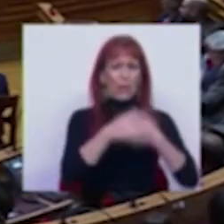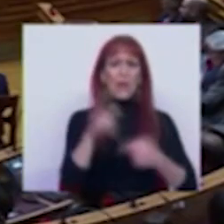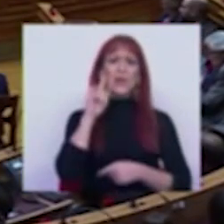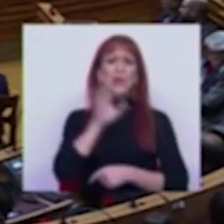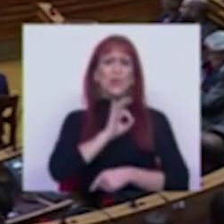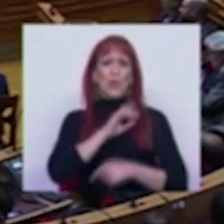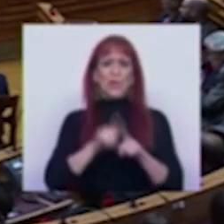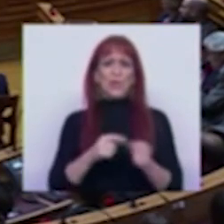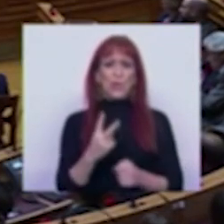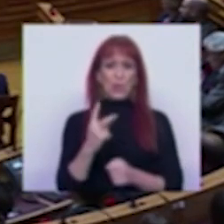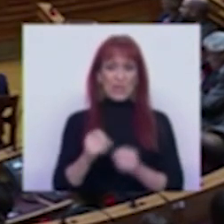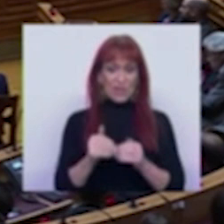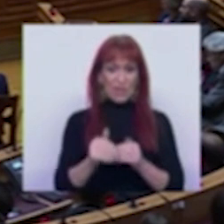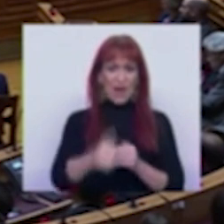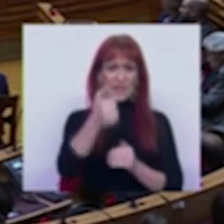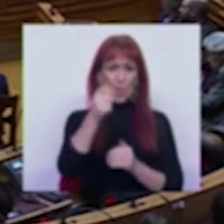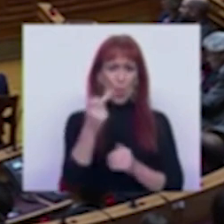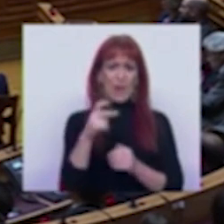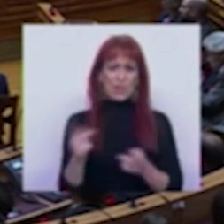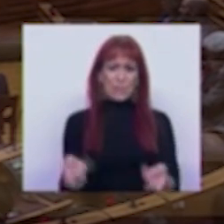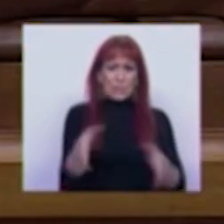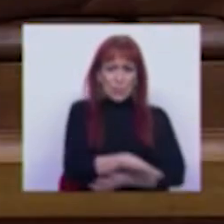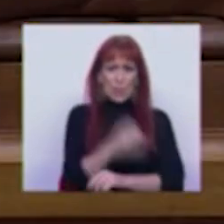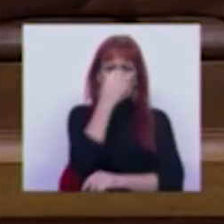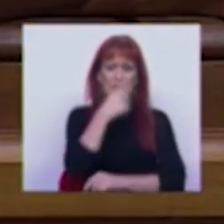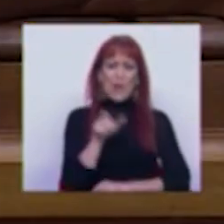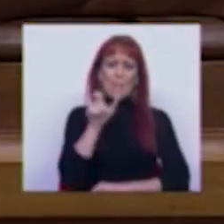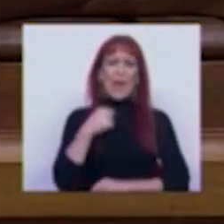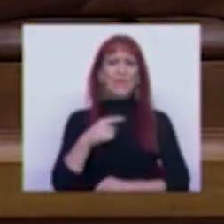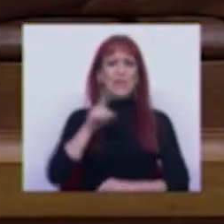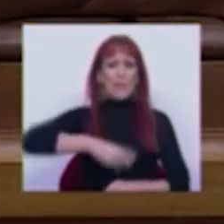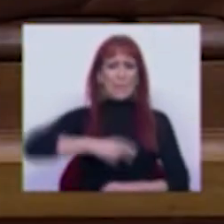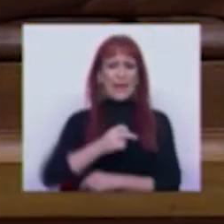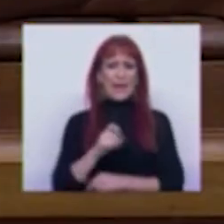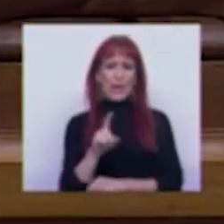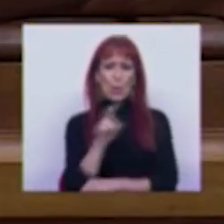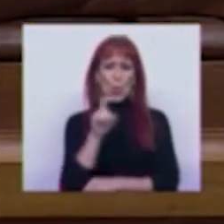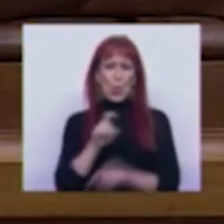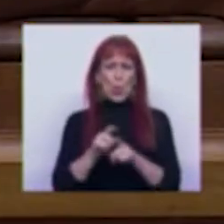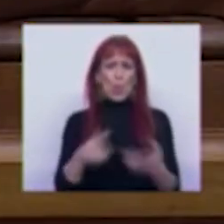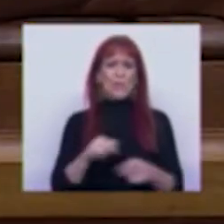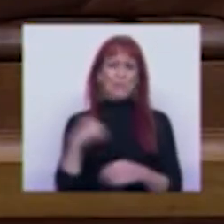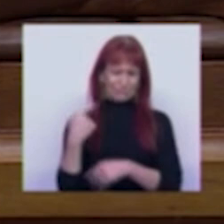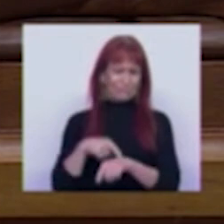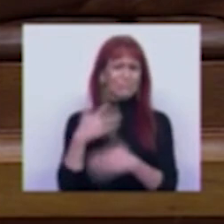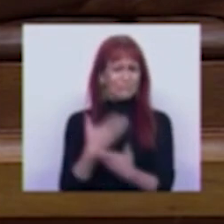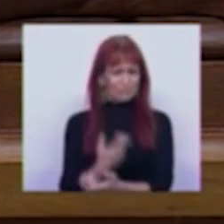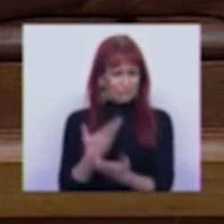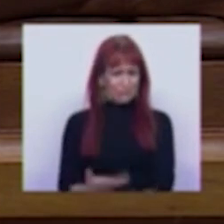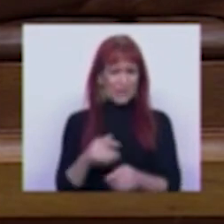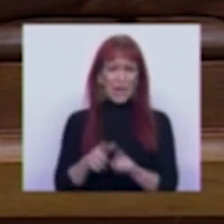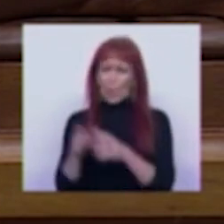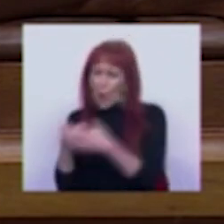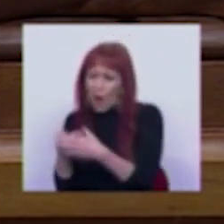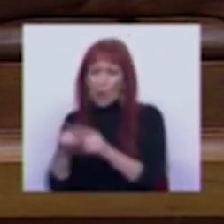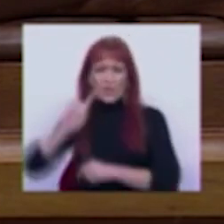senhores, há 2 anos dos 50 anos da Revolução dos Cravos, as palavras de Maria de Lourdes Pintassilgo mantêm-se infelizmente atuais. O sexismo